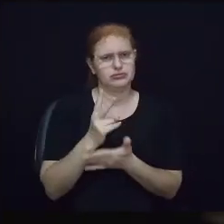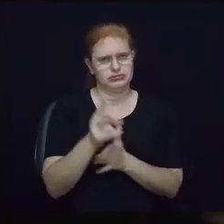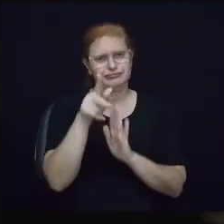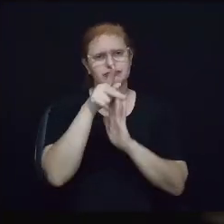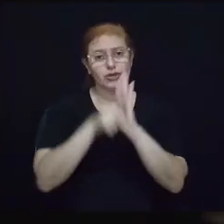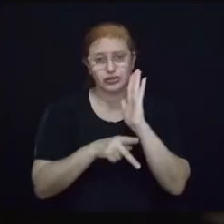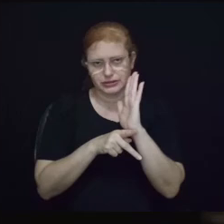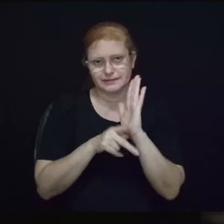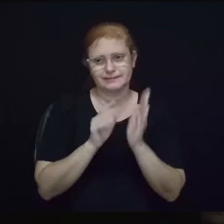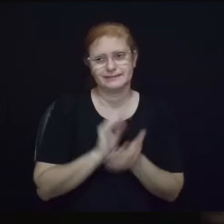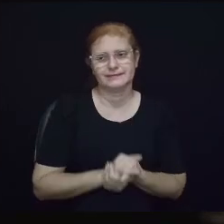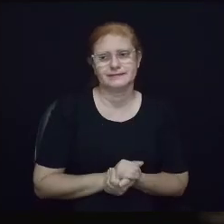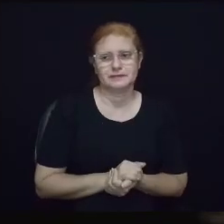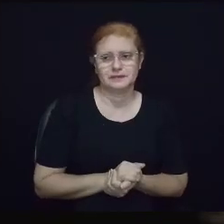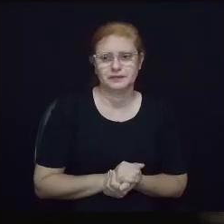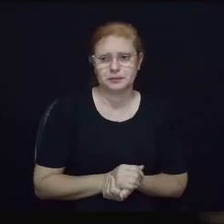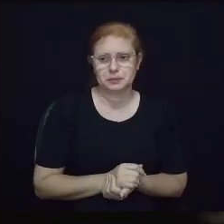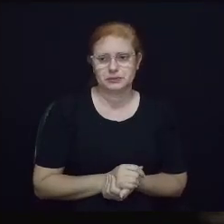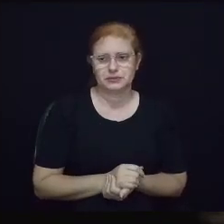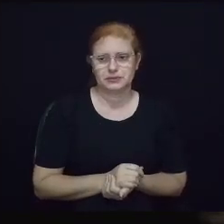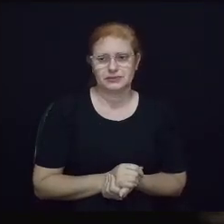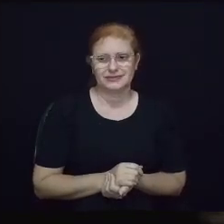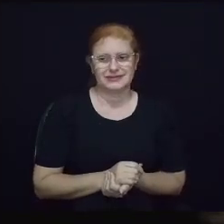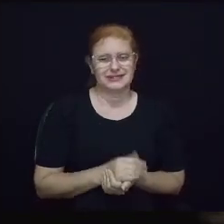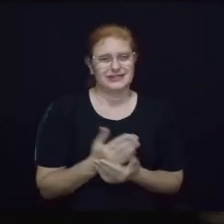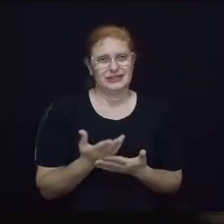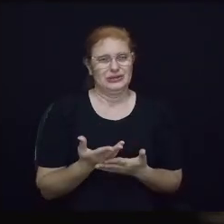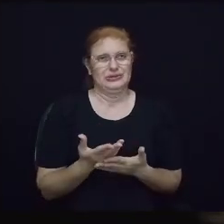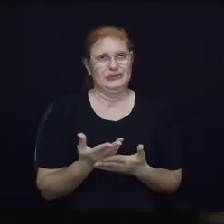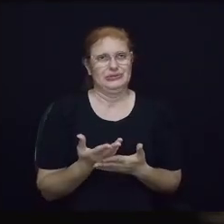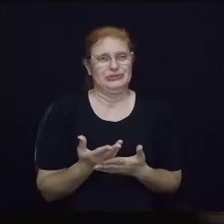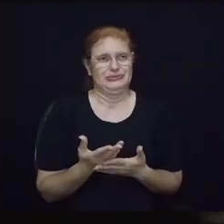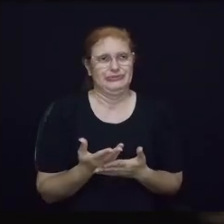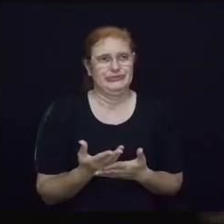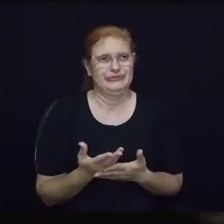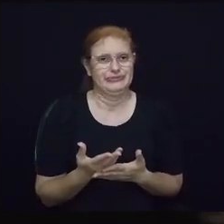assim, é quase darwiniano, assim, entende?